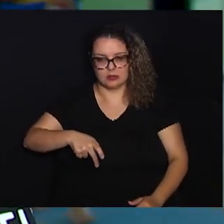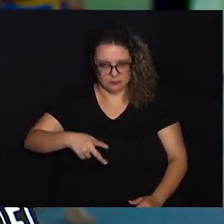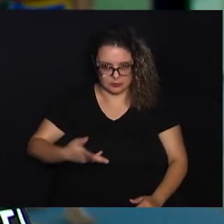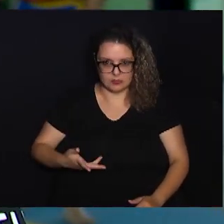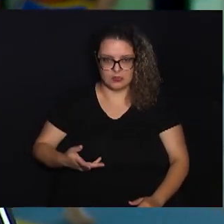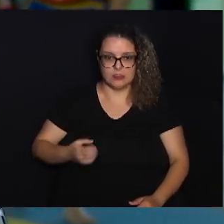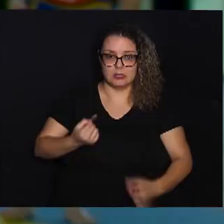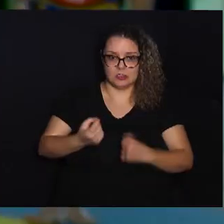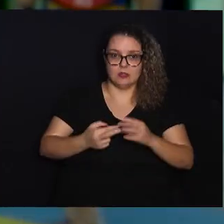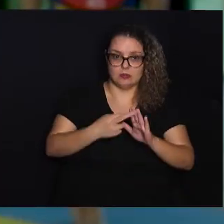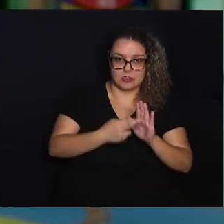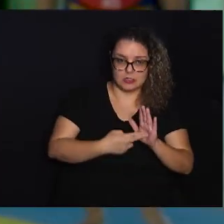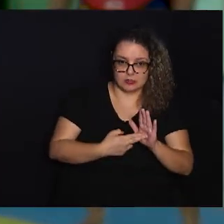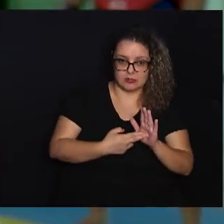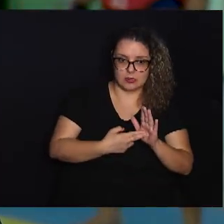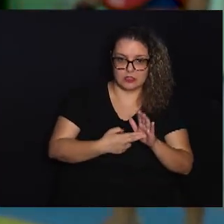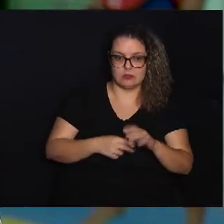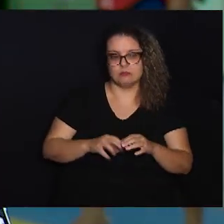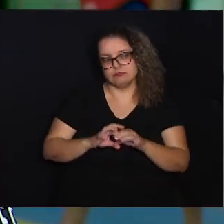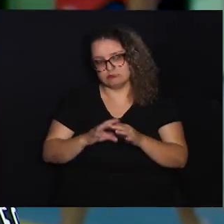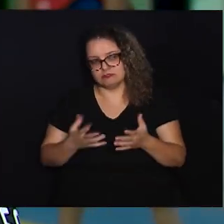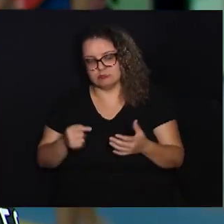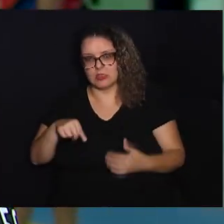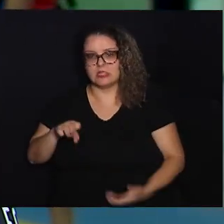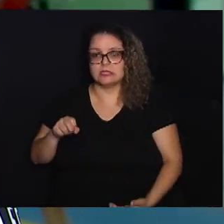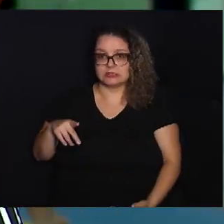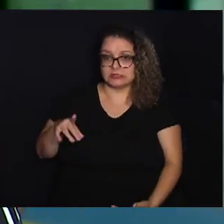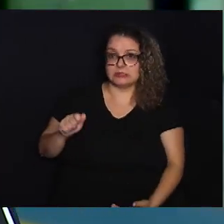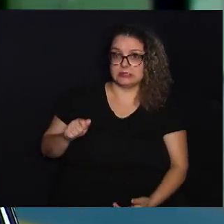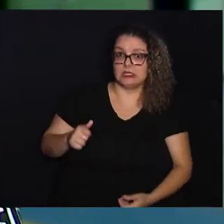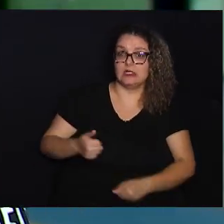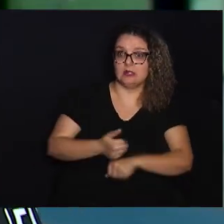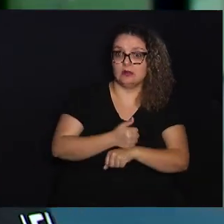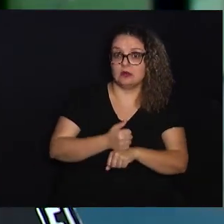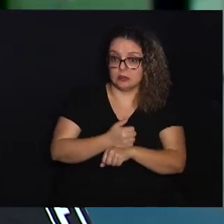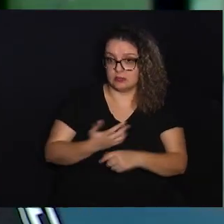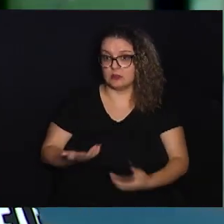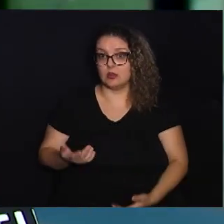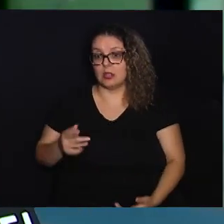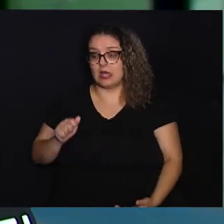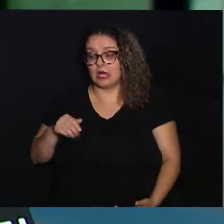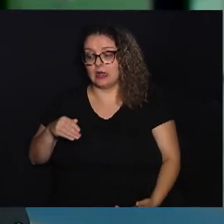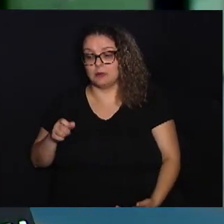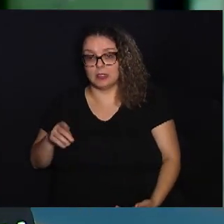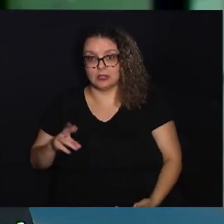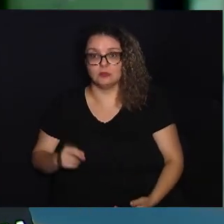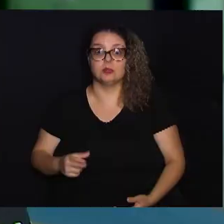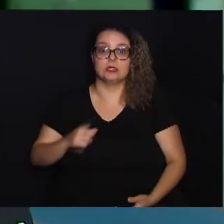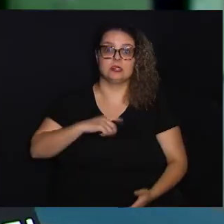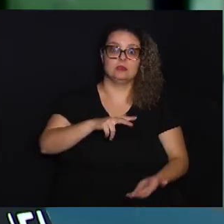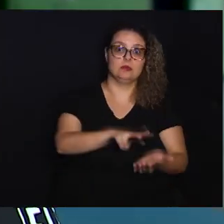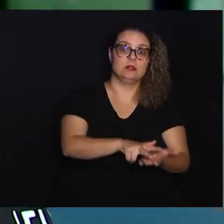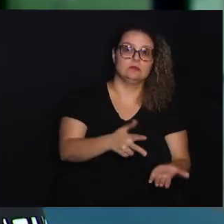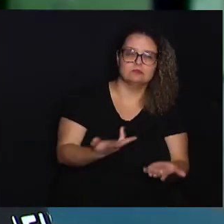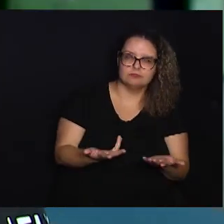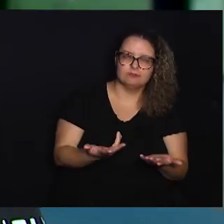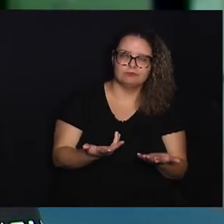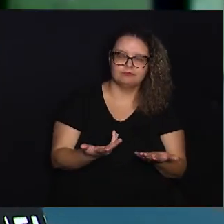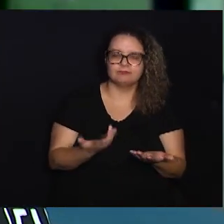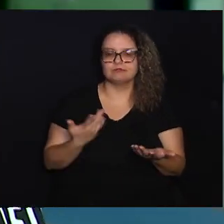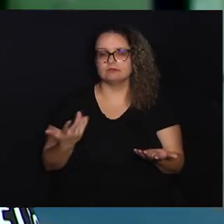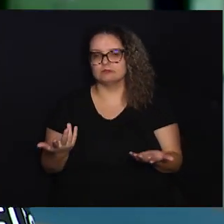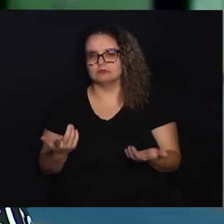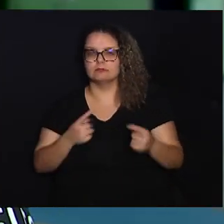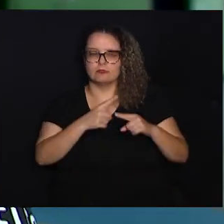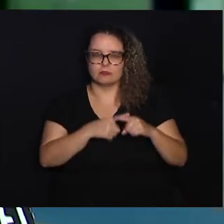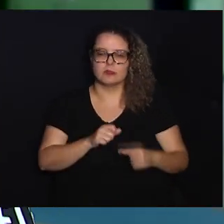China, existem regras que permitem, mas nesse sandá amador, que existem os campeonatos mundiais, tudo, a regulamentação